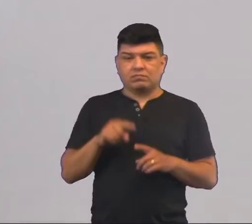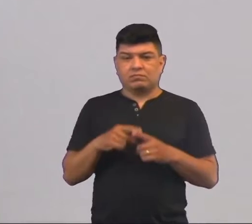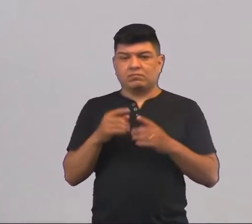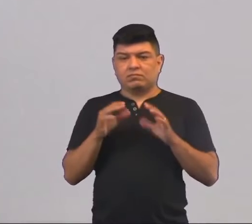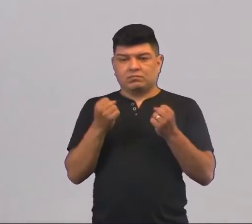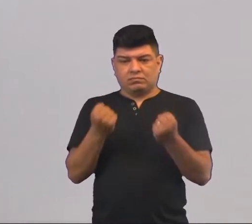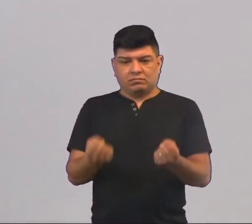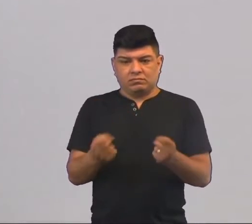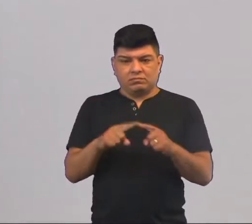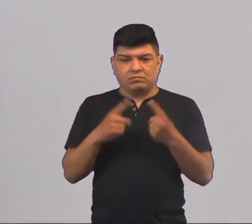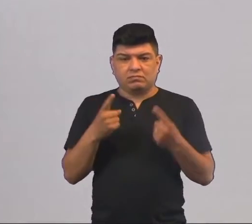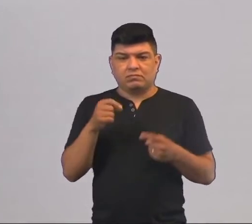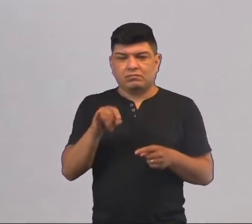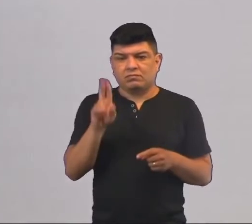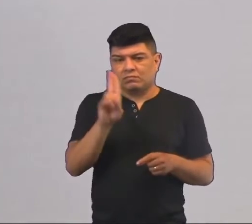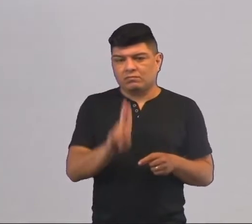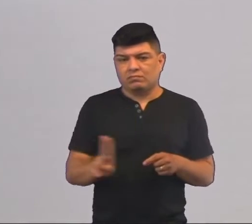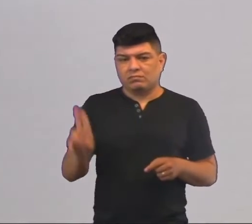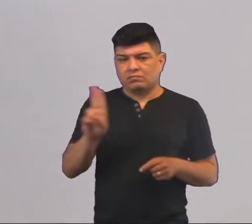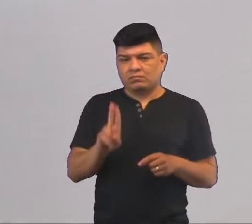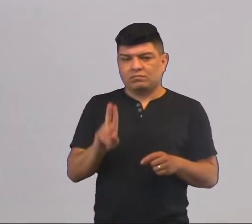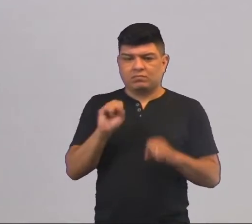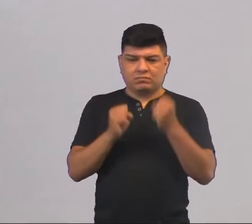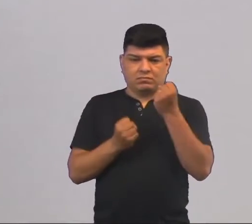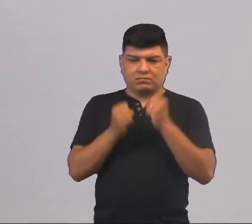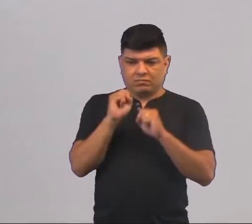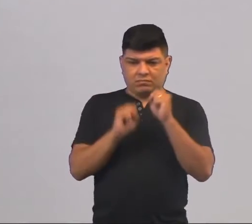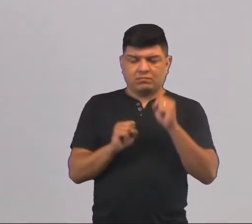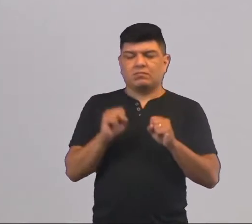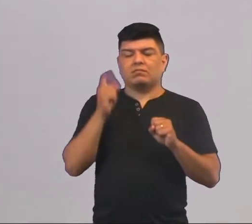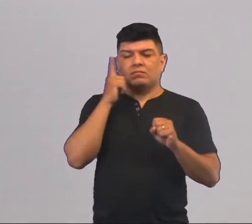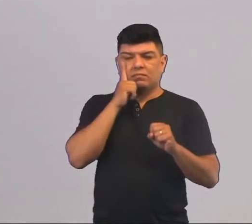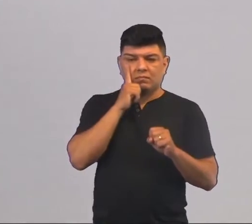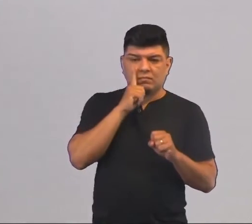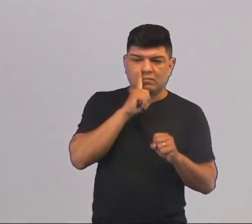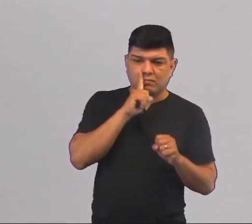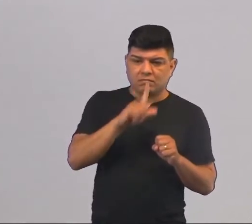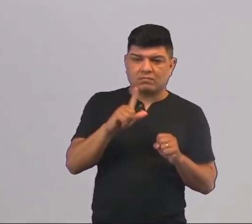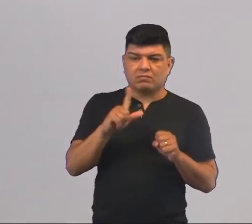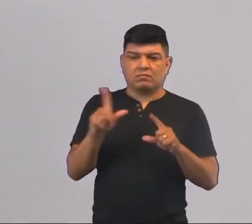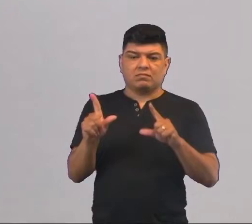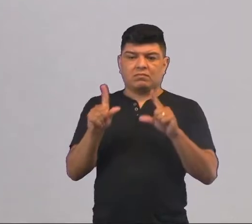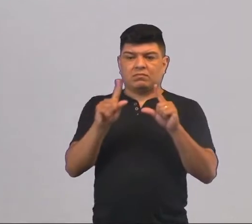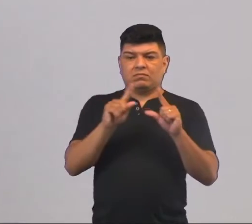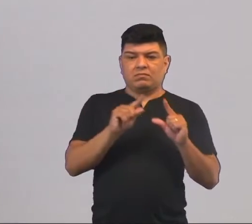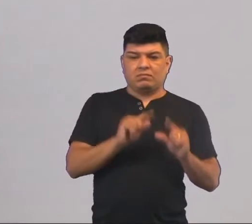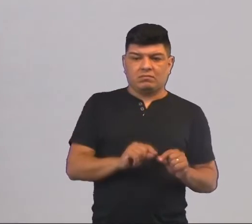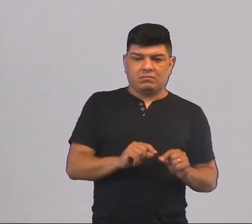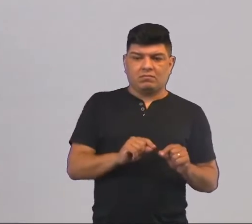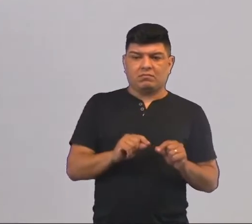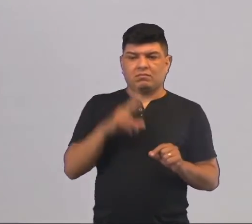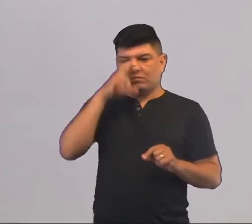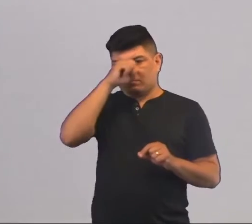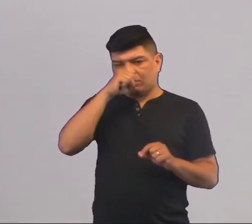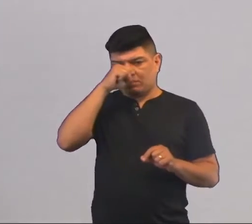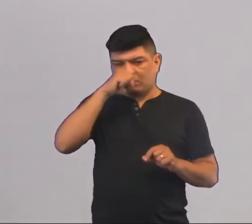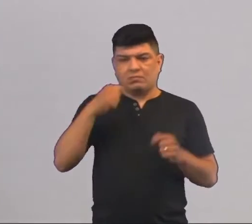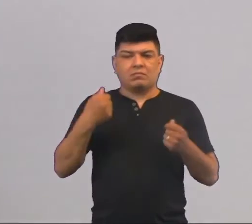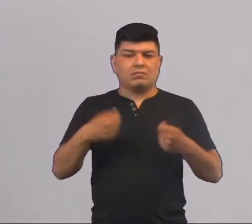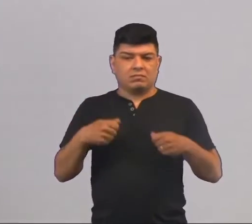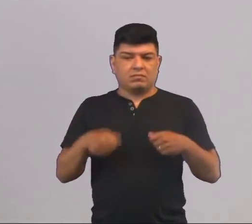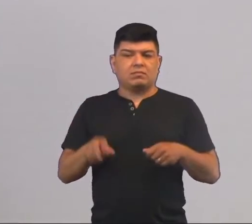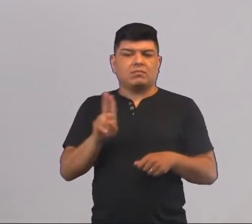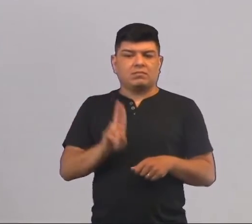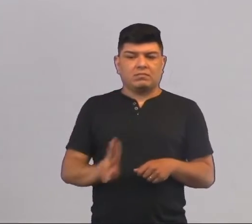levar aquela carga mas se utilizando dessa máquina você vai conseguir diminuir a força que você